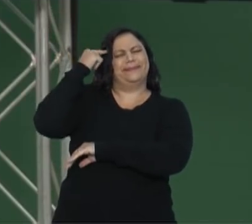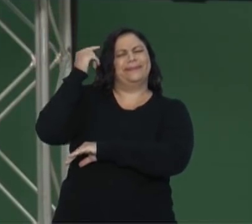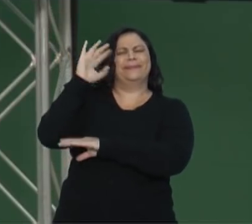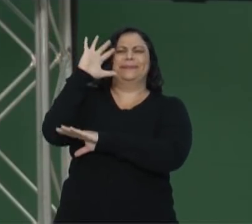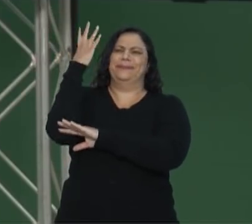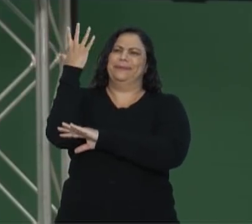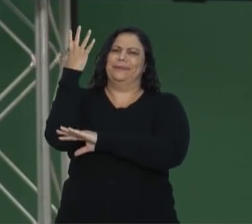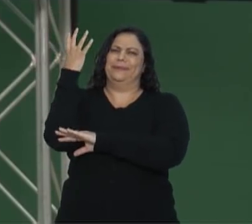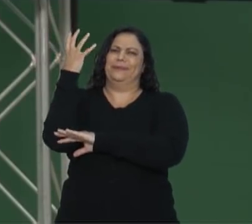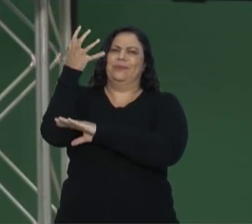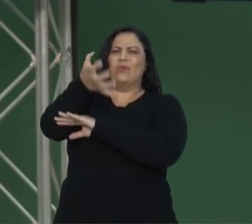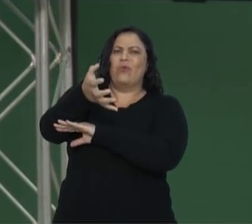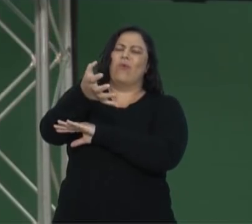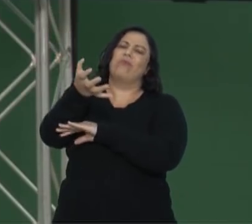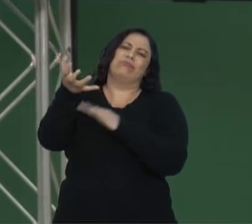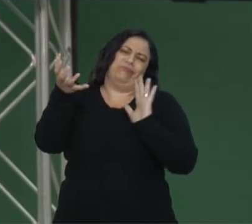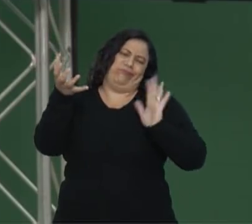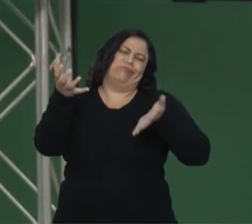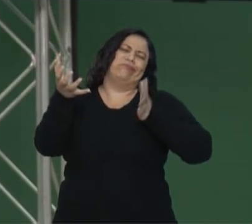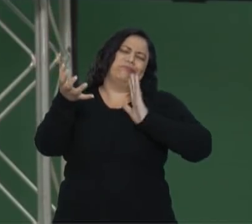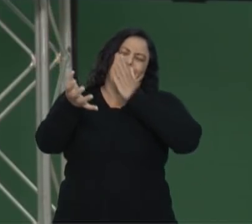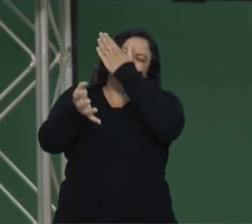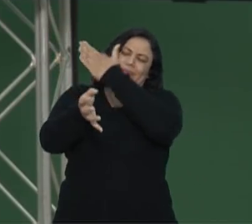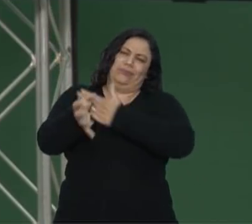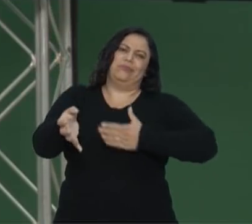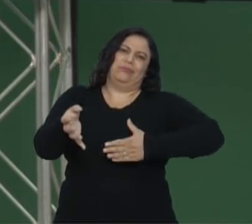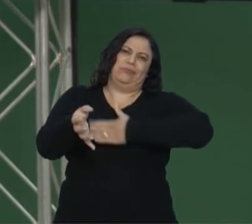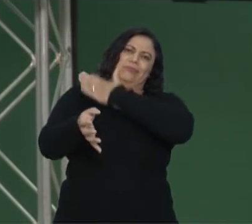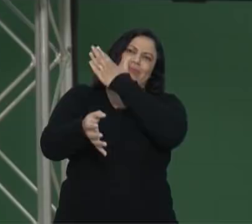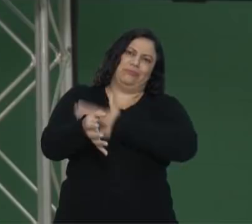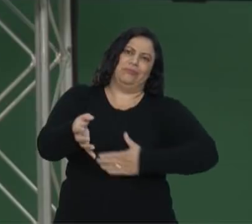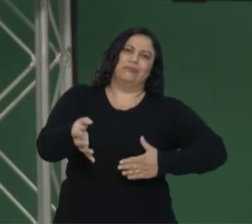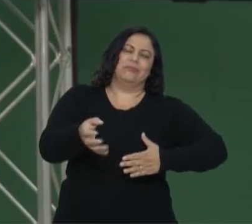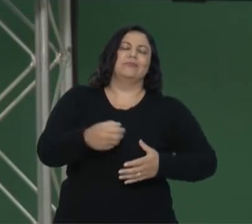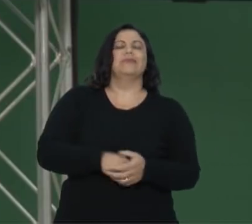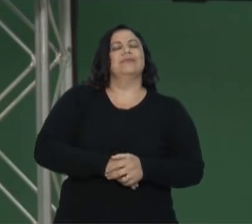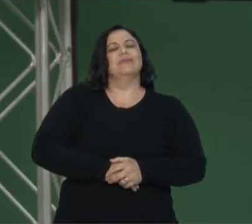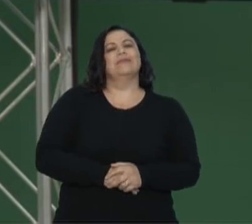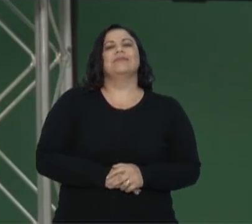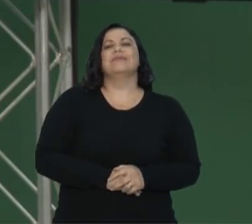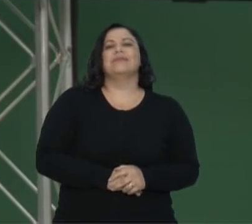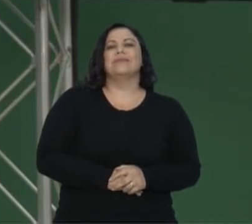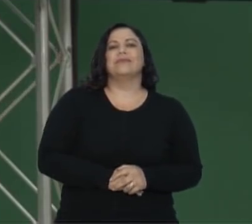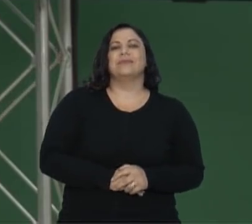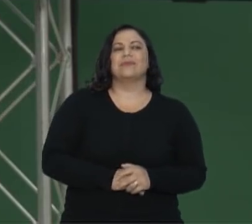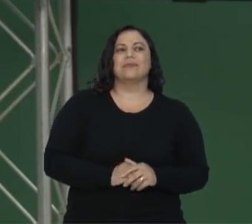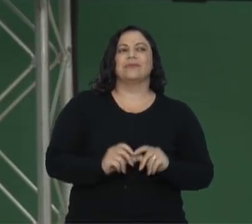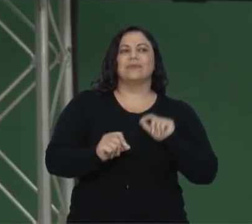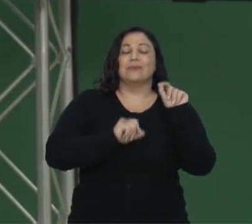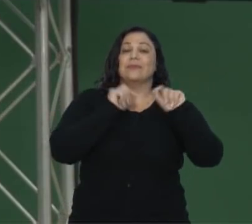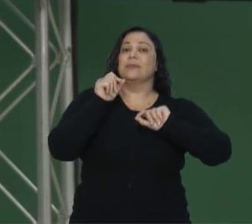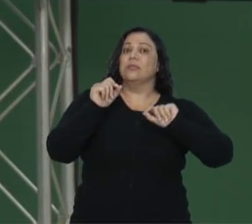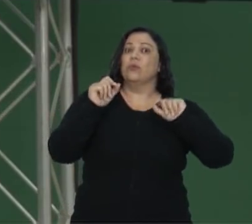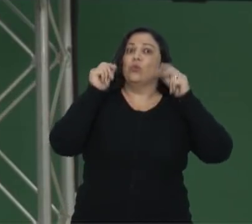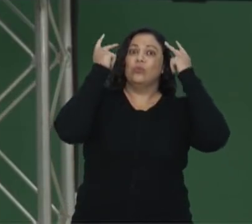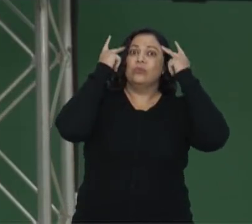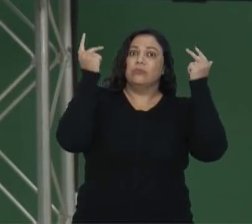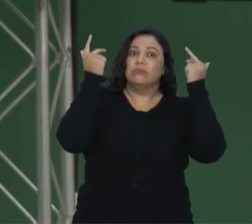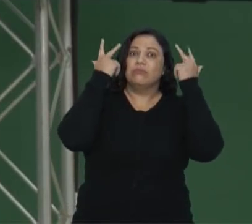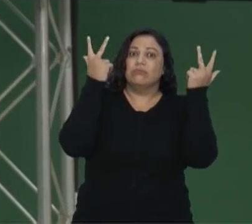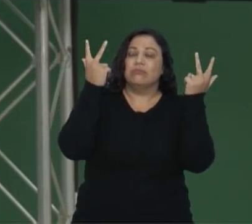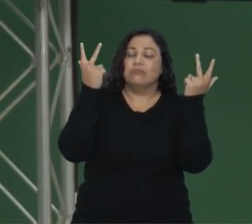que caiu, ou uma árvore que infelizmente tombou. Cortamos esse tronco. Então eu encontrei na